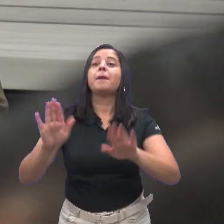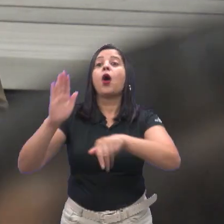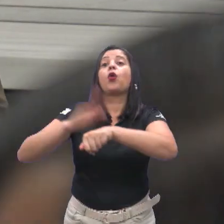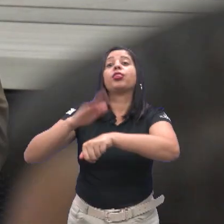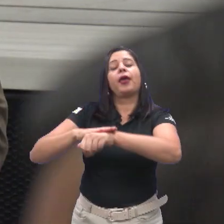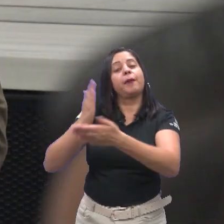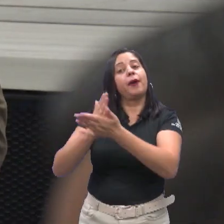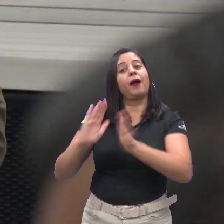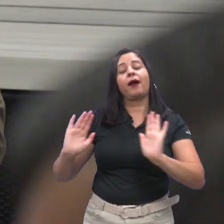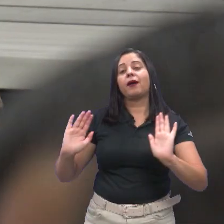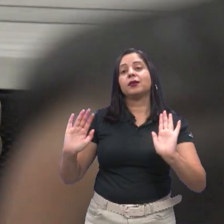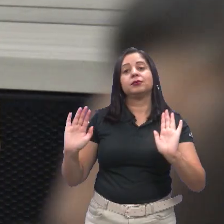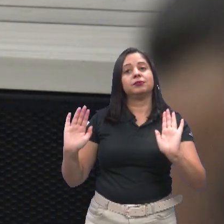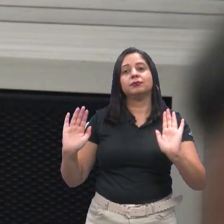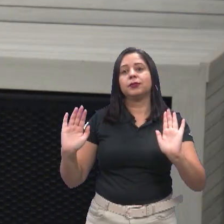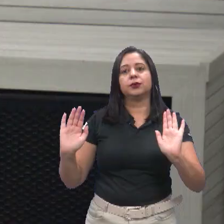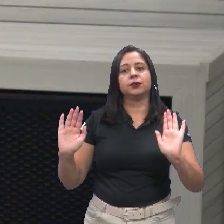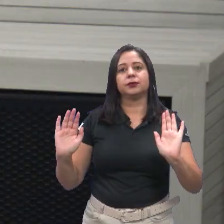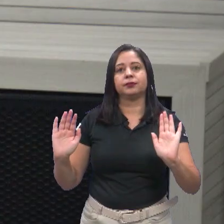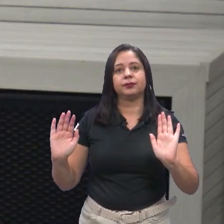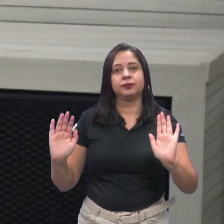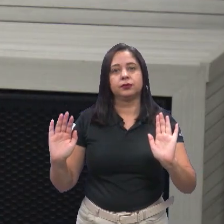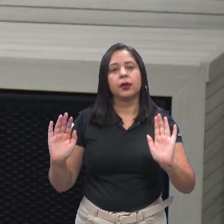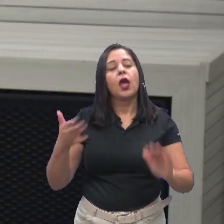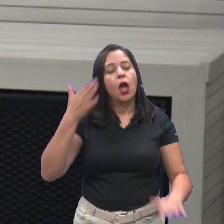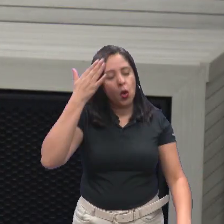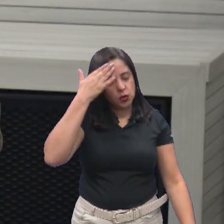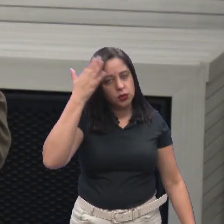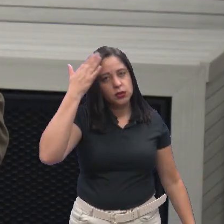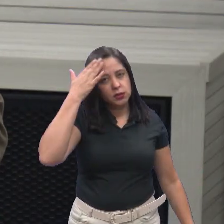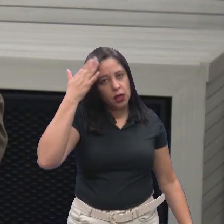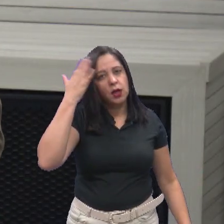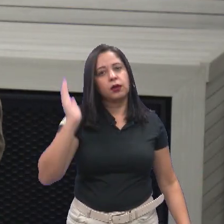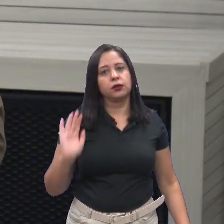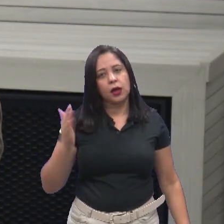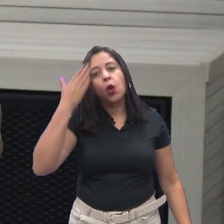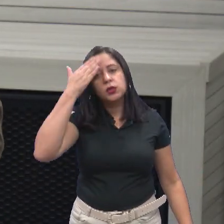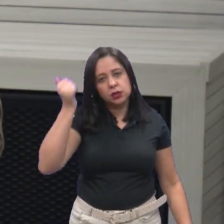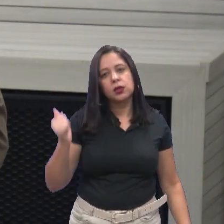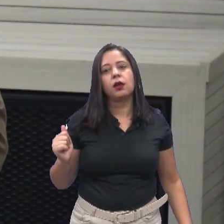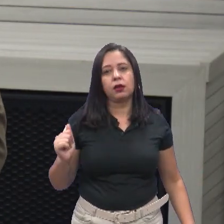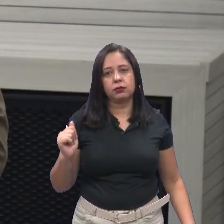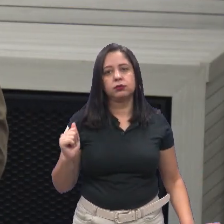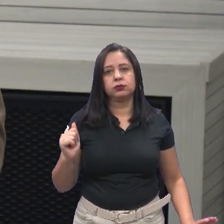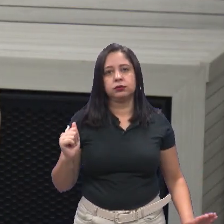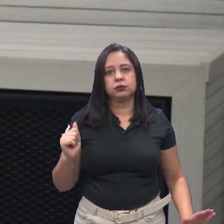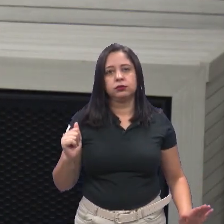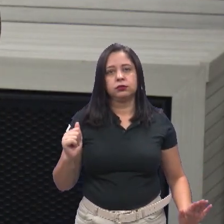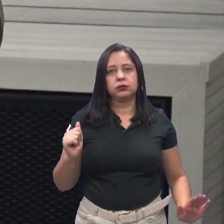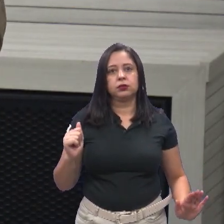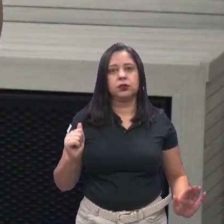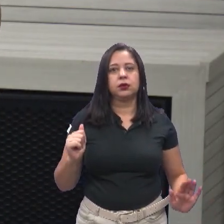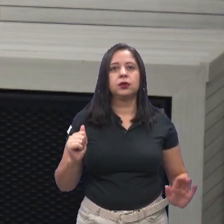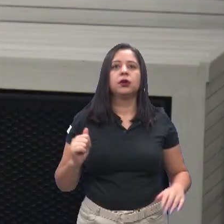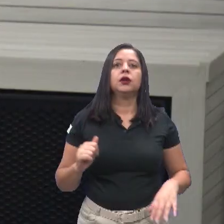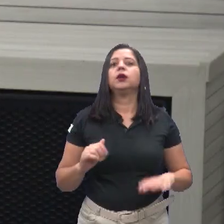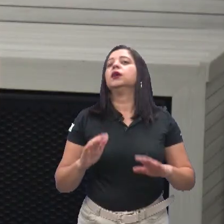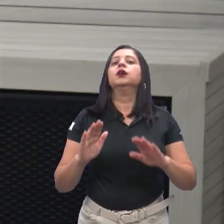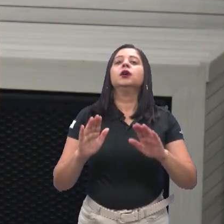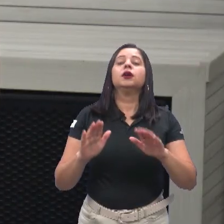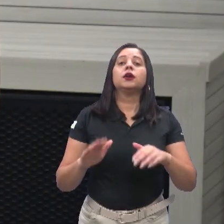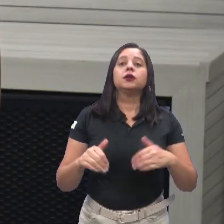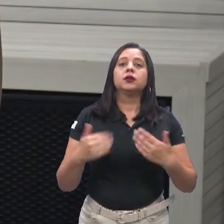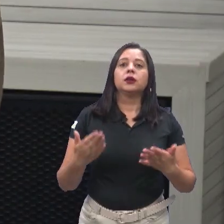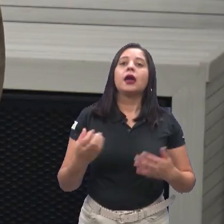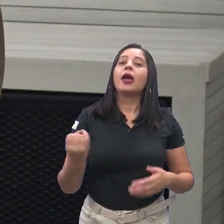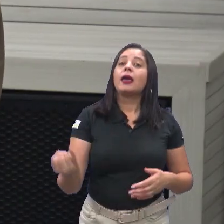hoje deixar falar muito no microfone eu da sei, parte, presidente, então, mas infelizmente, o senhor foi tolerante com todos os vereadores, será comigo também. É